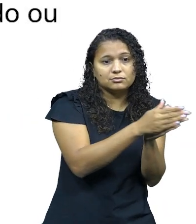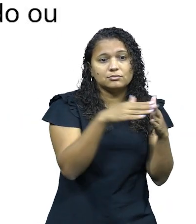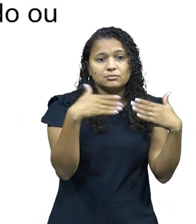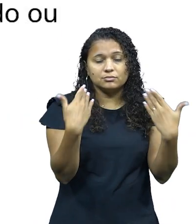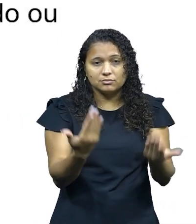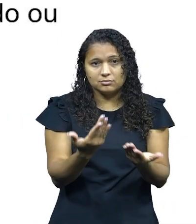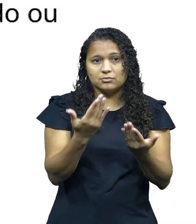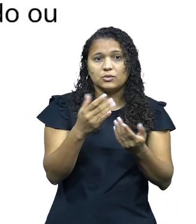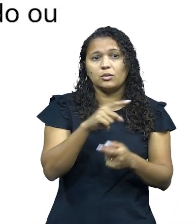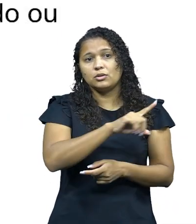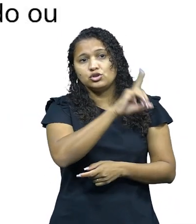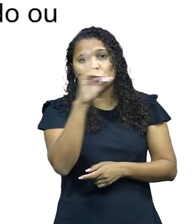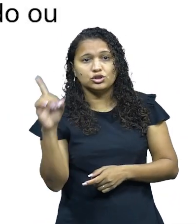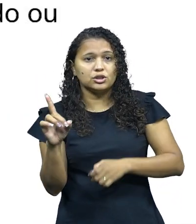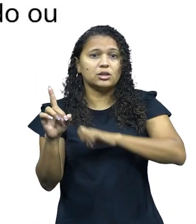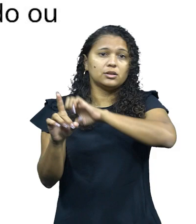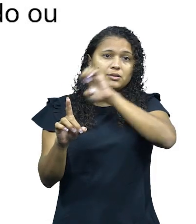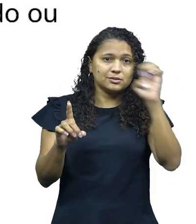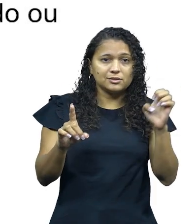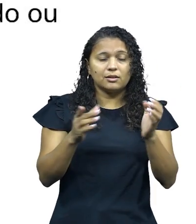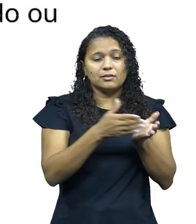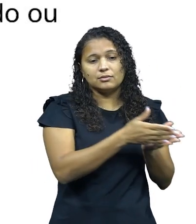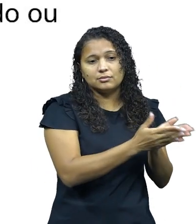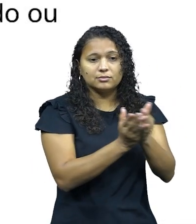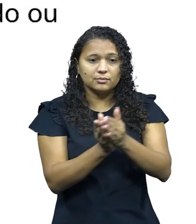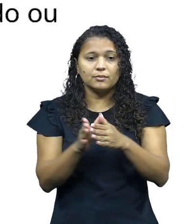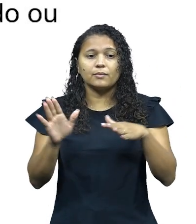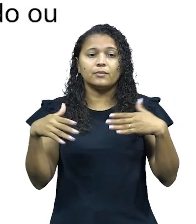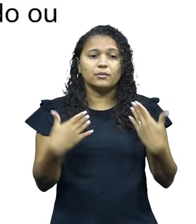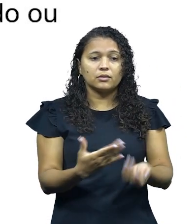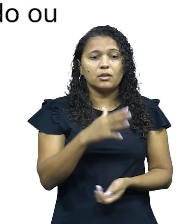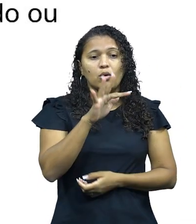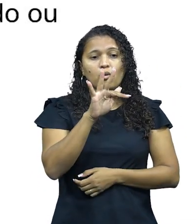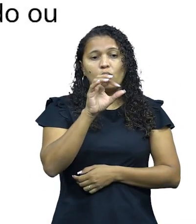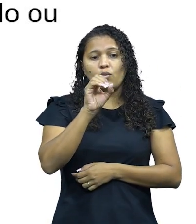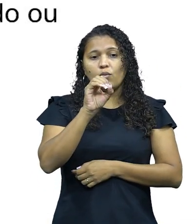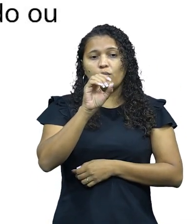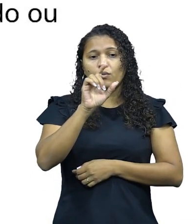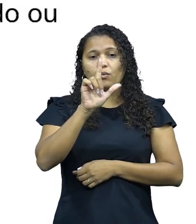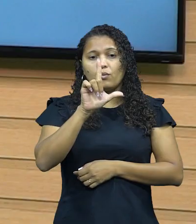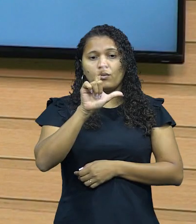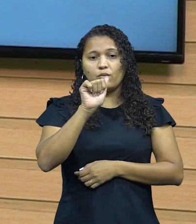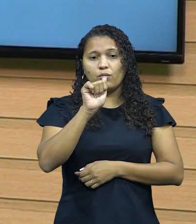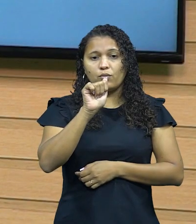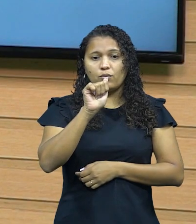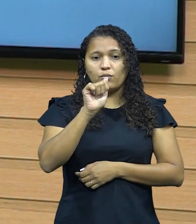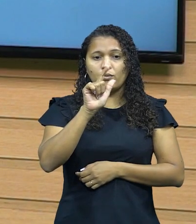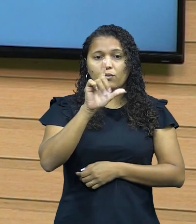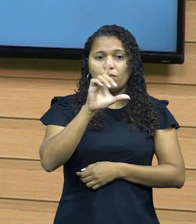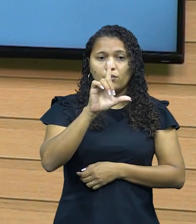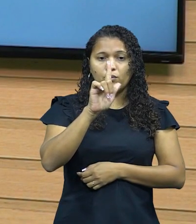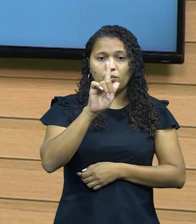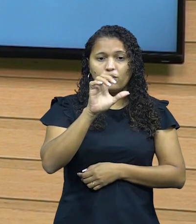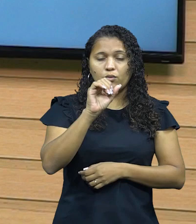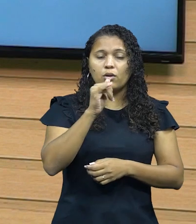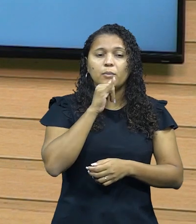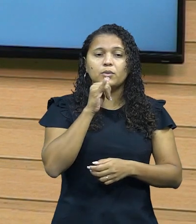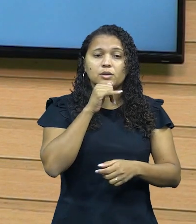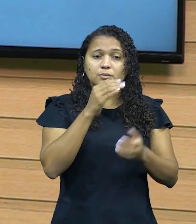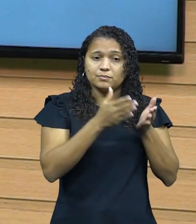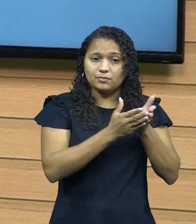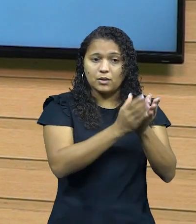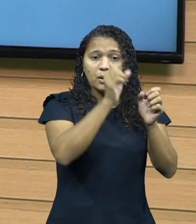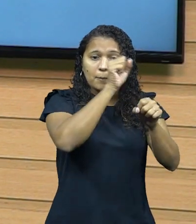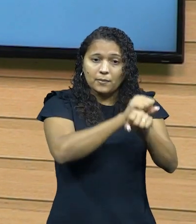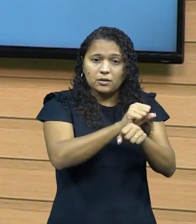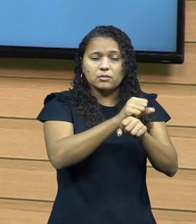ou seja a estibordo. Folgar significa dar mais cabo. Então a gente vai novamente atracar,